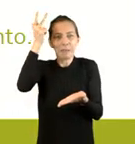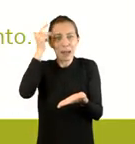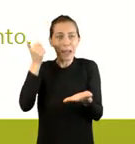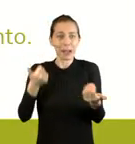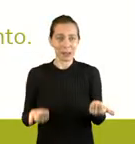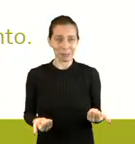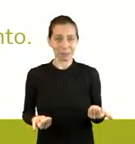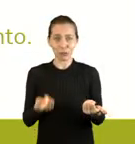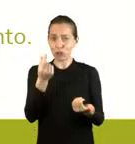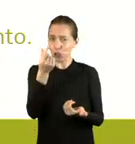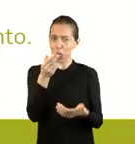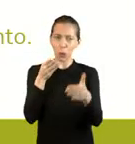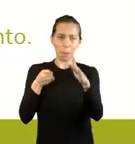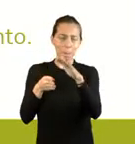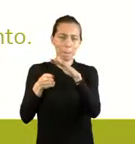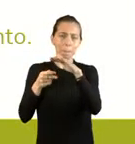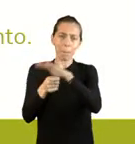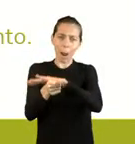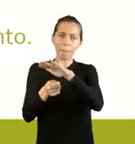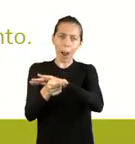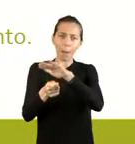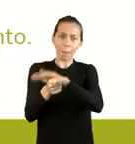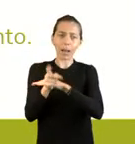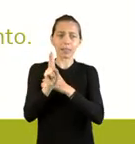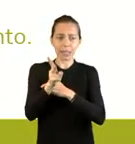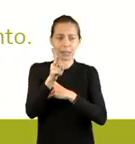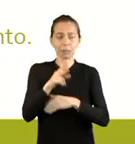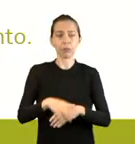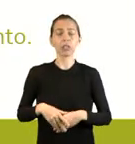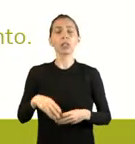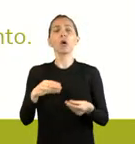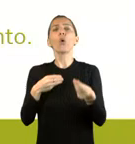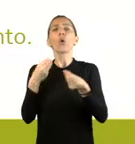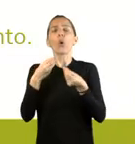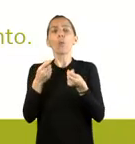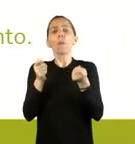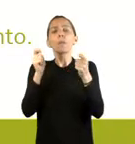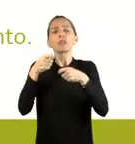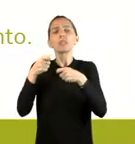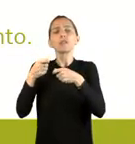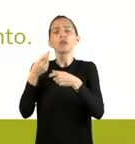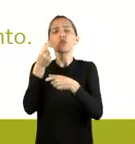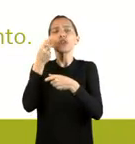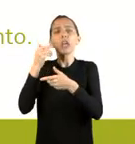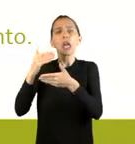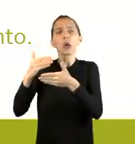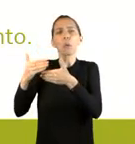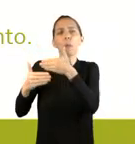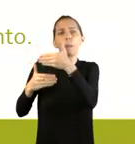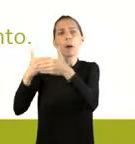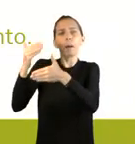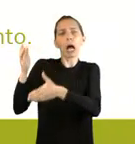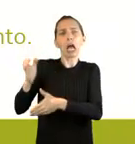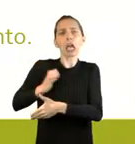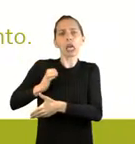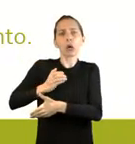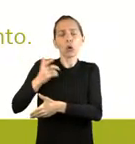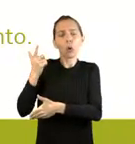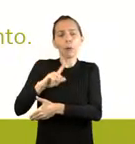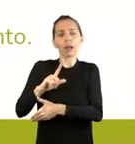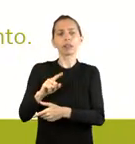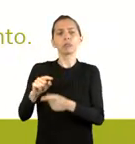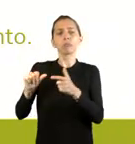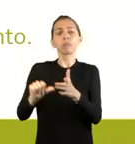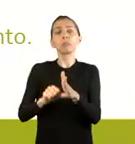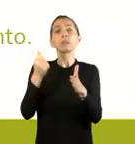Beleza, então, como podemos construir riquezas? O que preciso ter em mente para me ajudar? Primeira